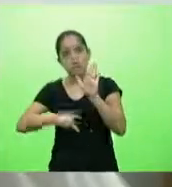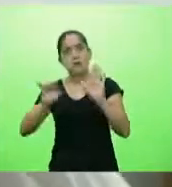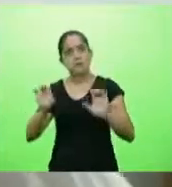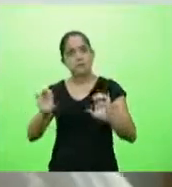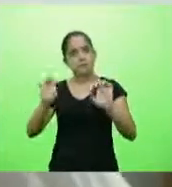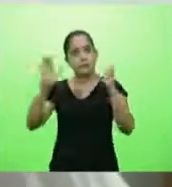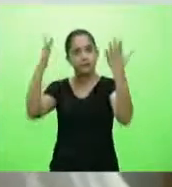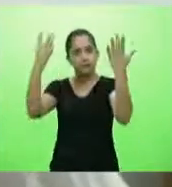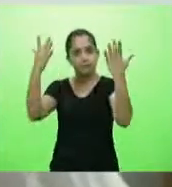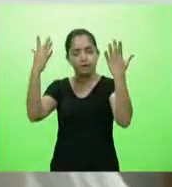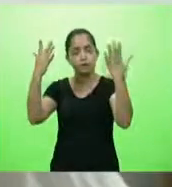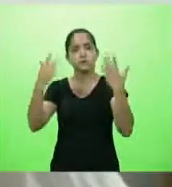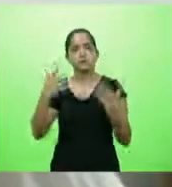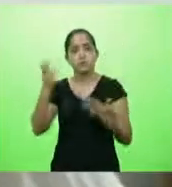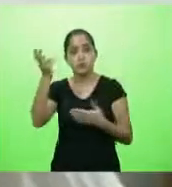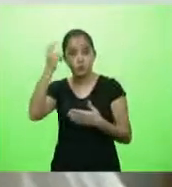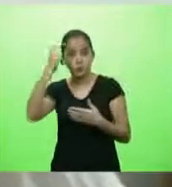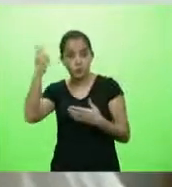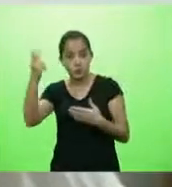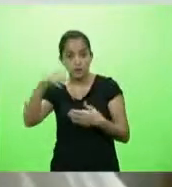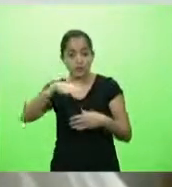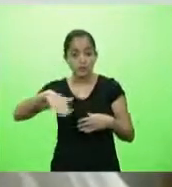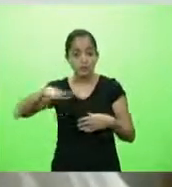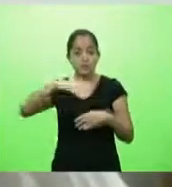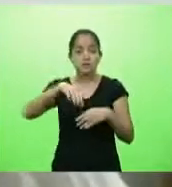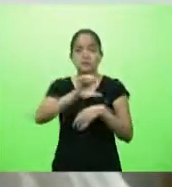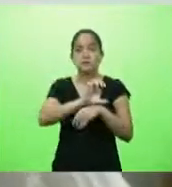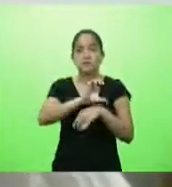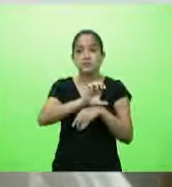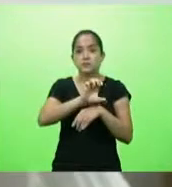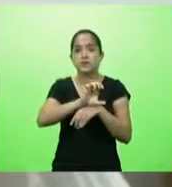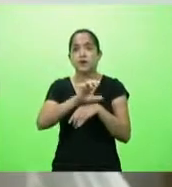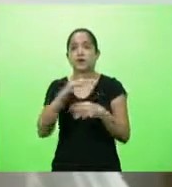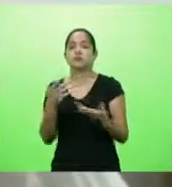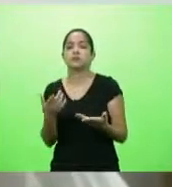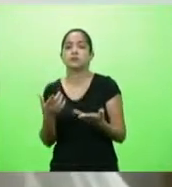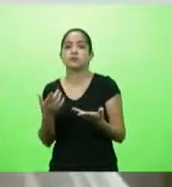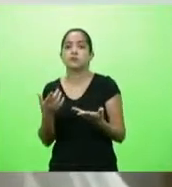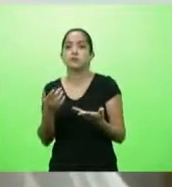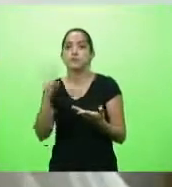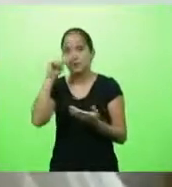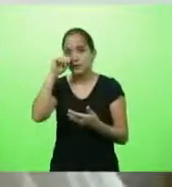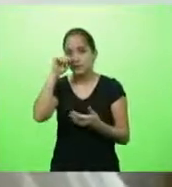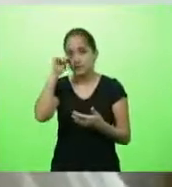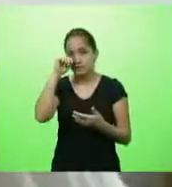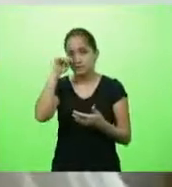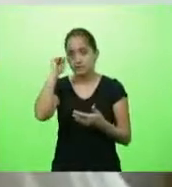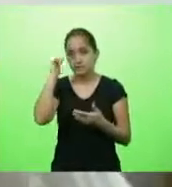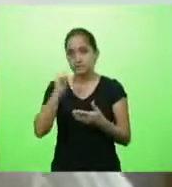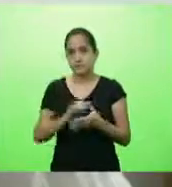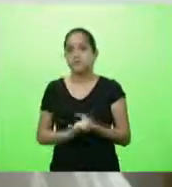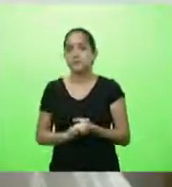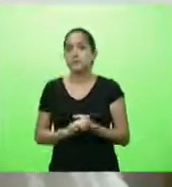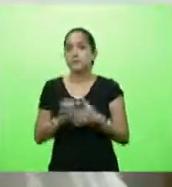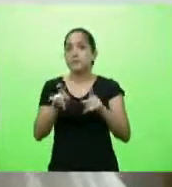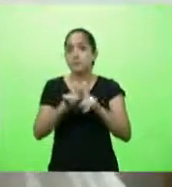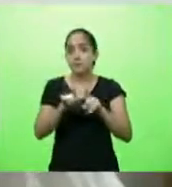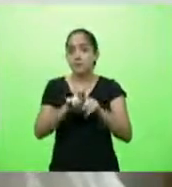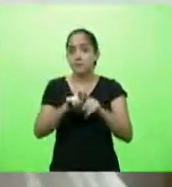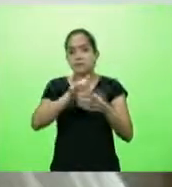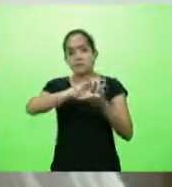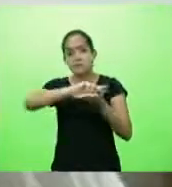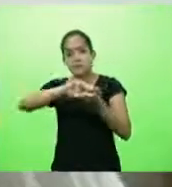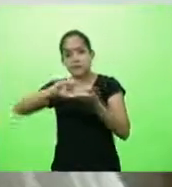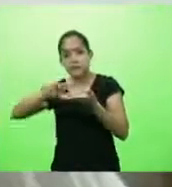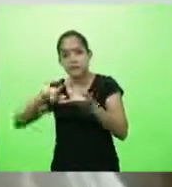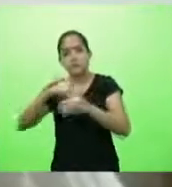no Estado, como é o caso do FAM, do Floripa Jazz Festival, também da Mostra de Cinema Infantil, que todo ano